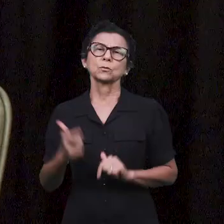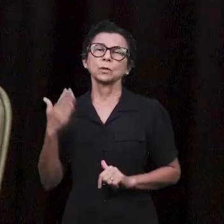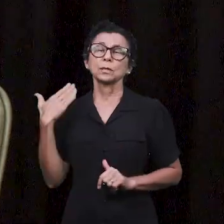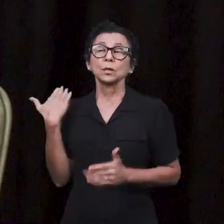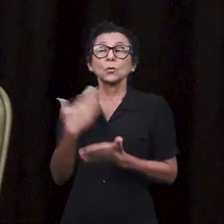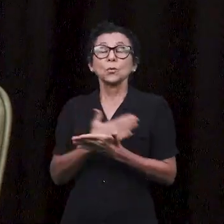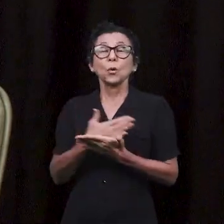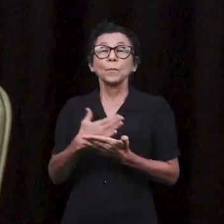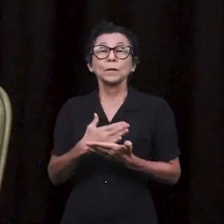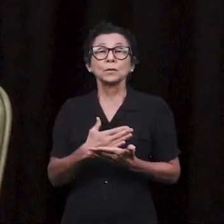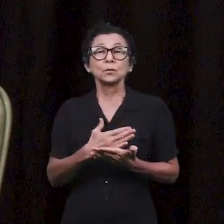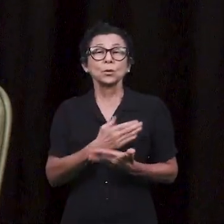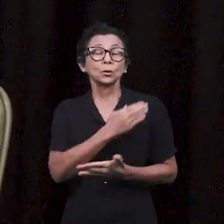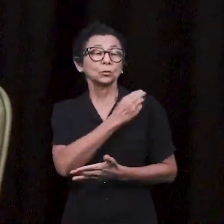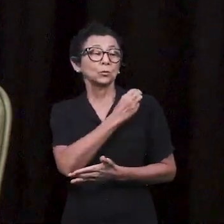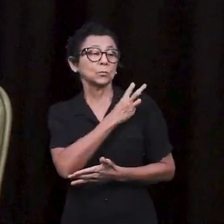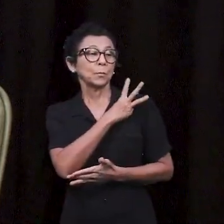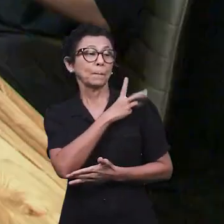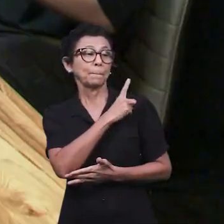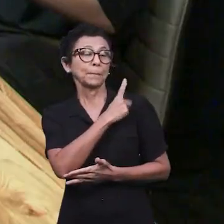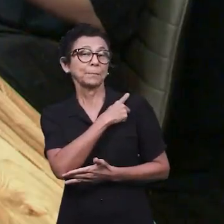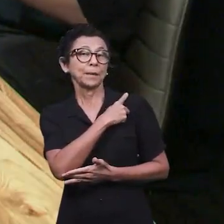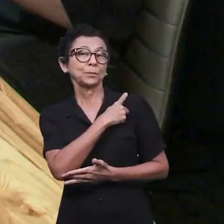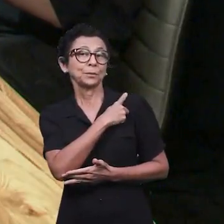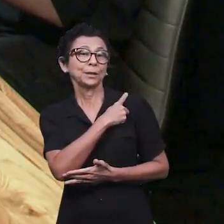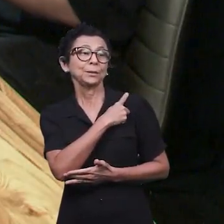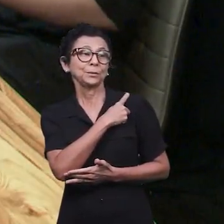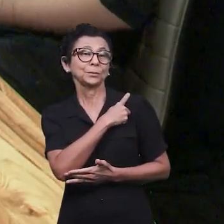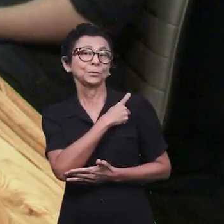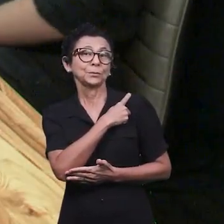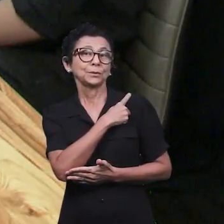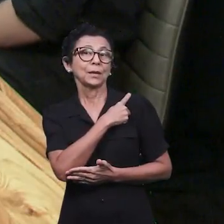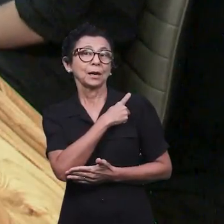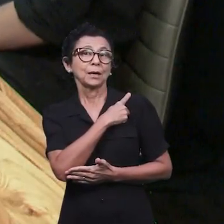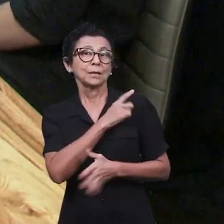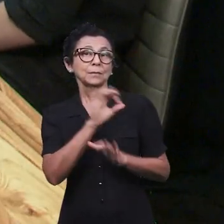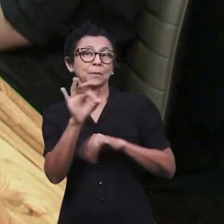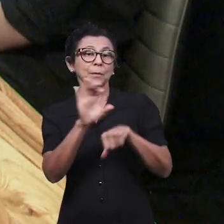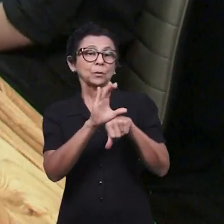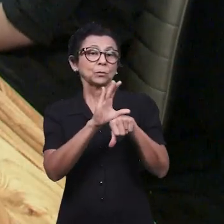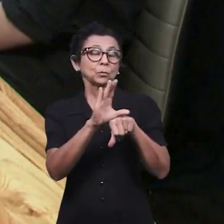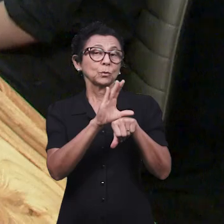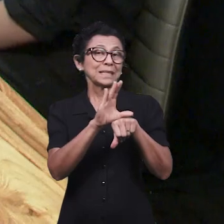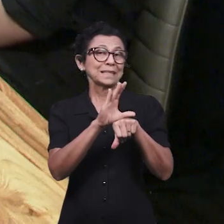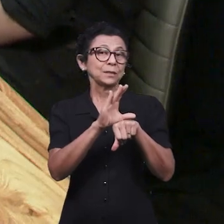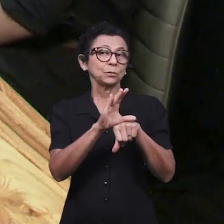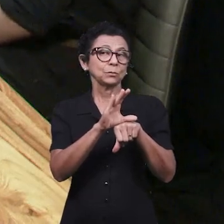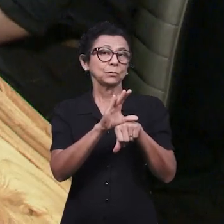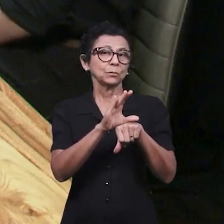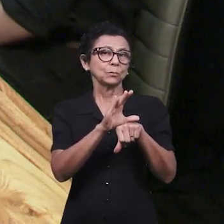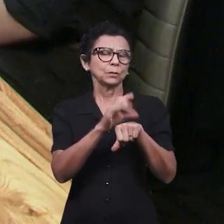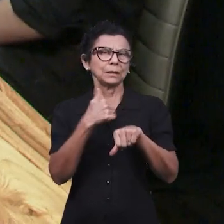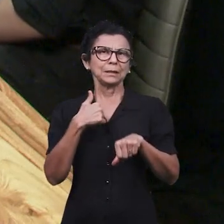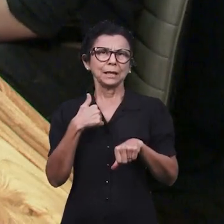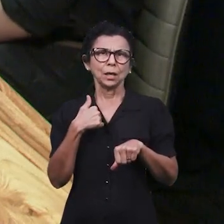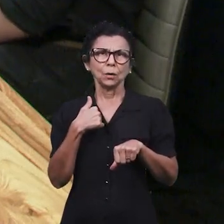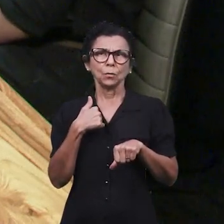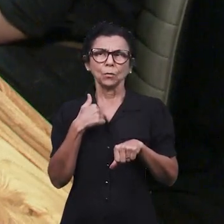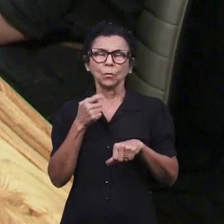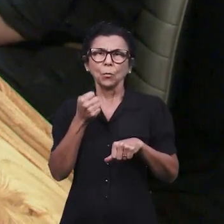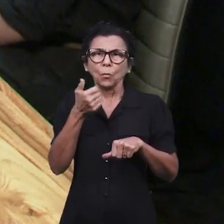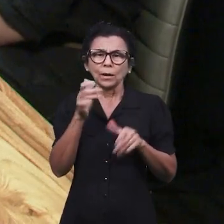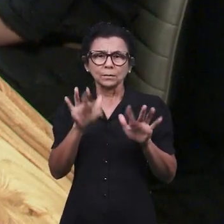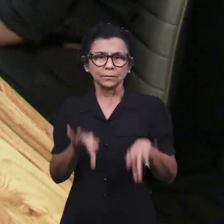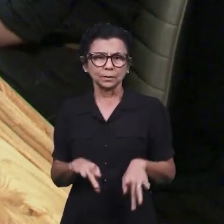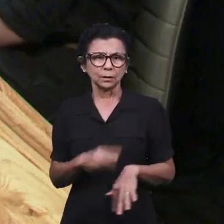preparando, já vinham estudando e eu não tinha sequer ideia de como prosseguir naquele momento. Então, assim, o Senhor colocou